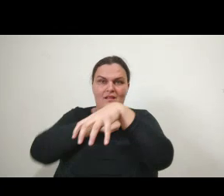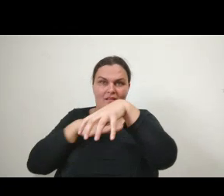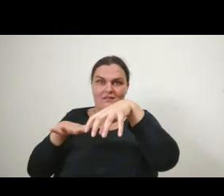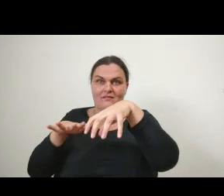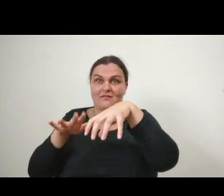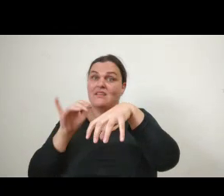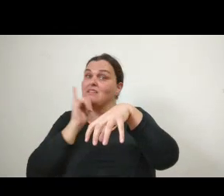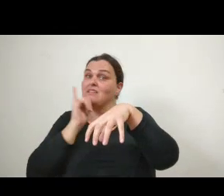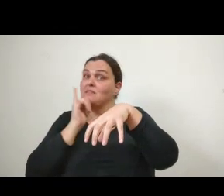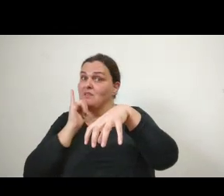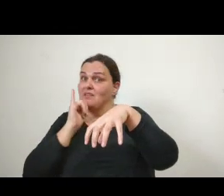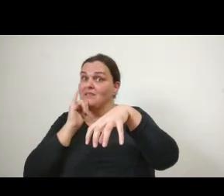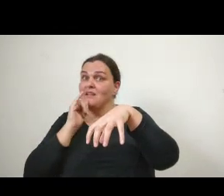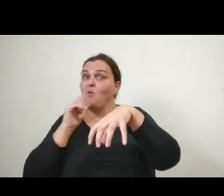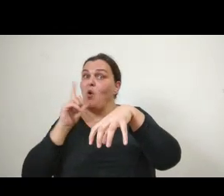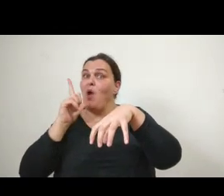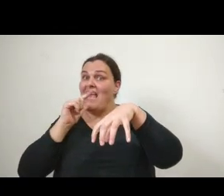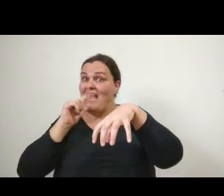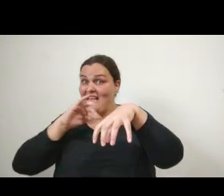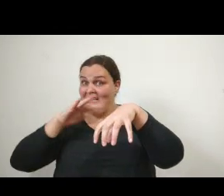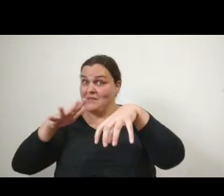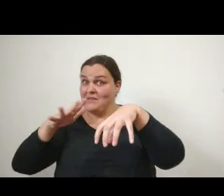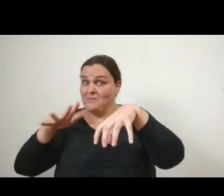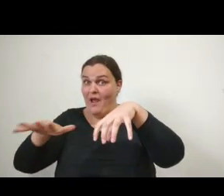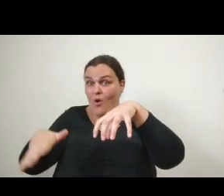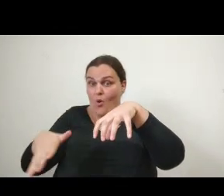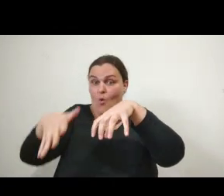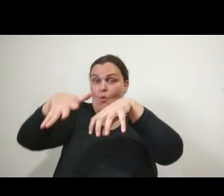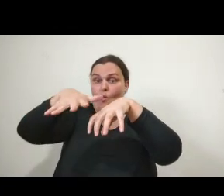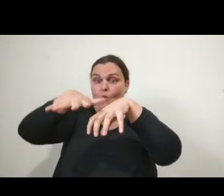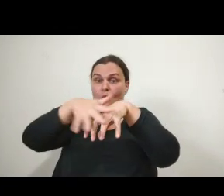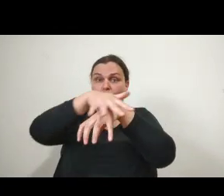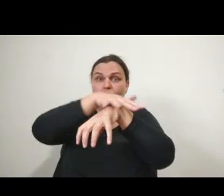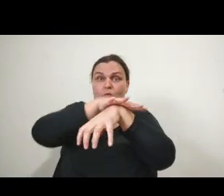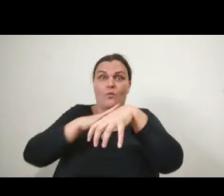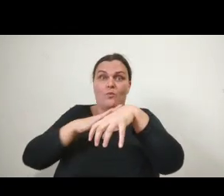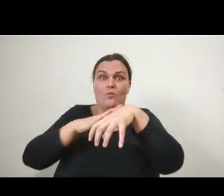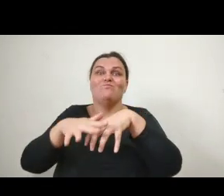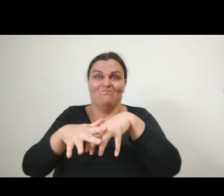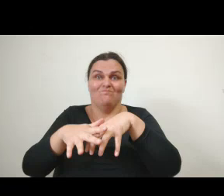Eu cito aí, né, Maldivas e Tuvalu,